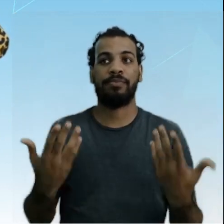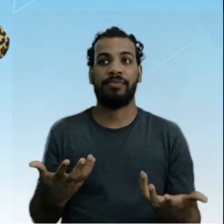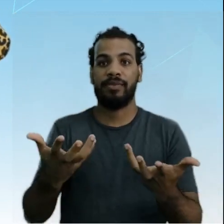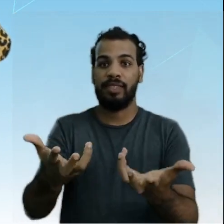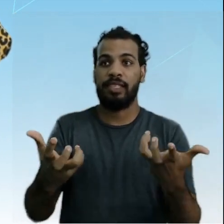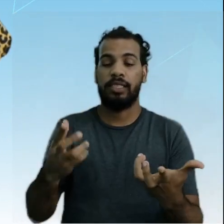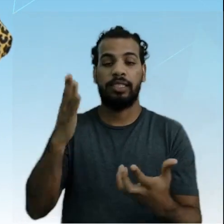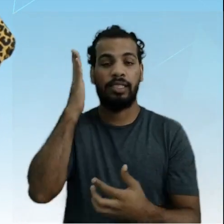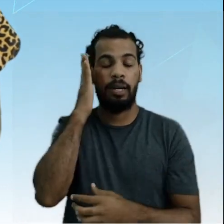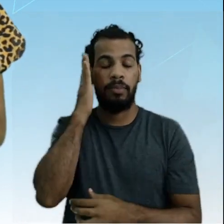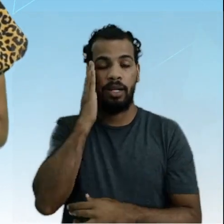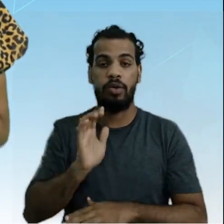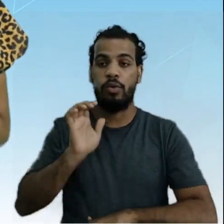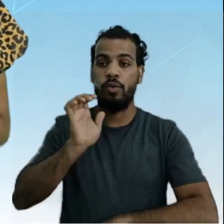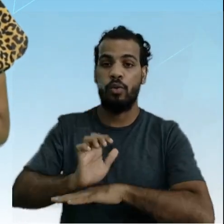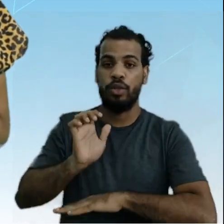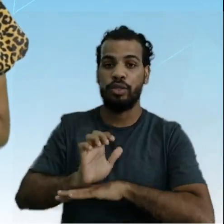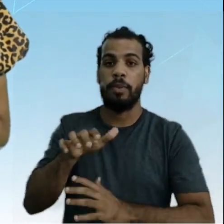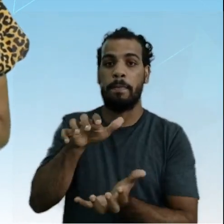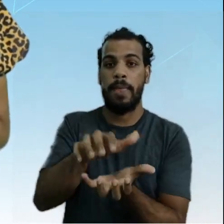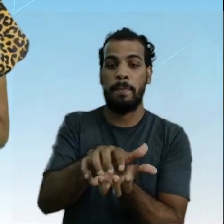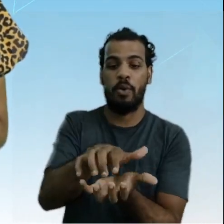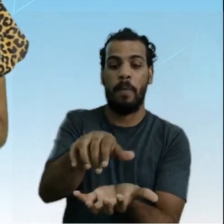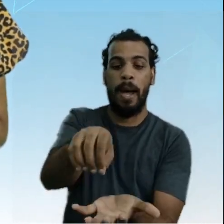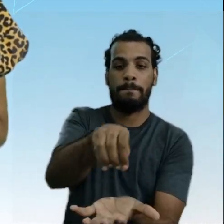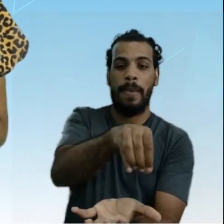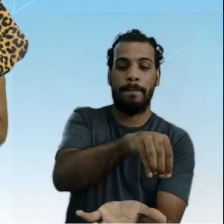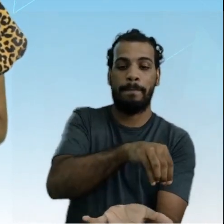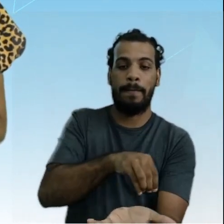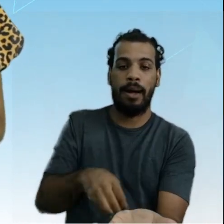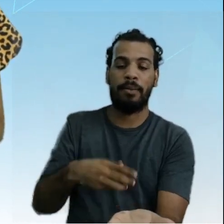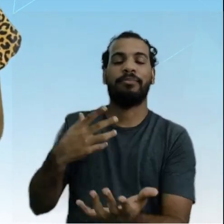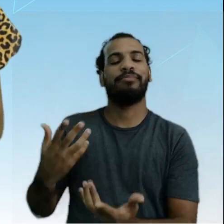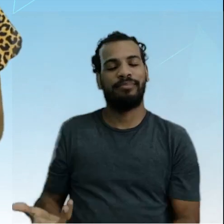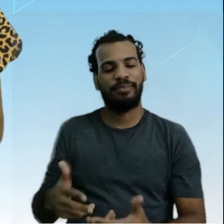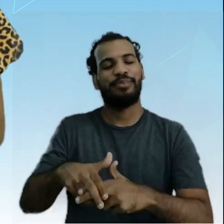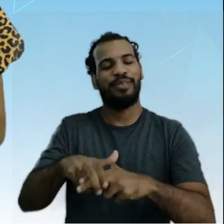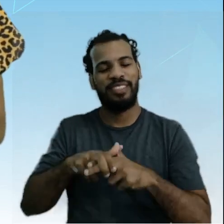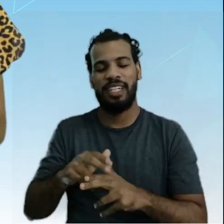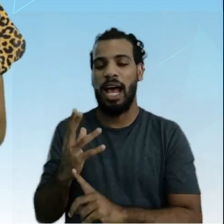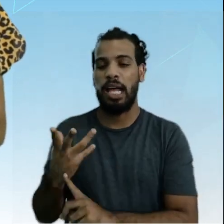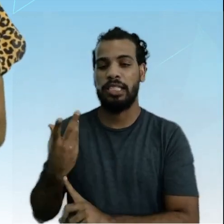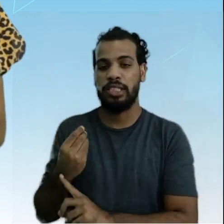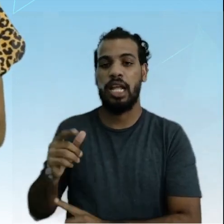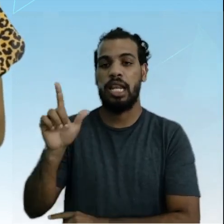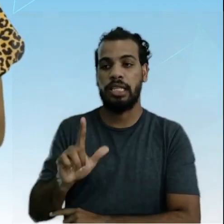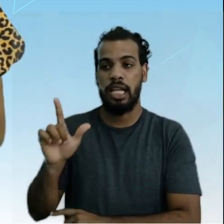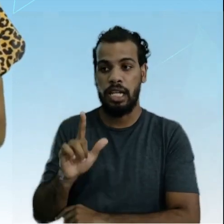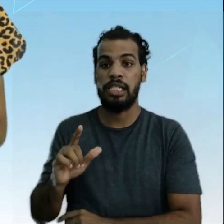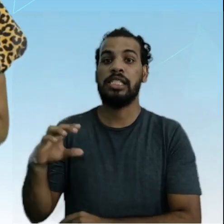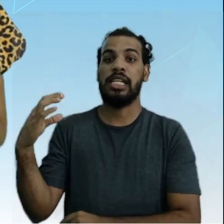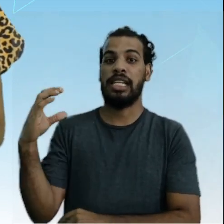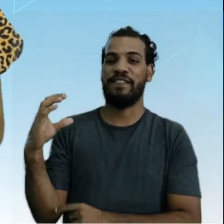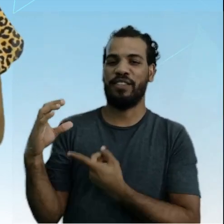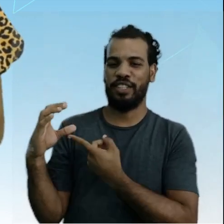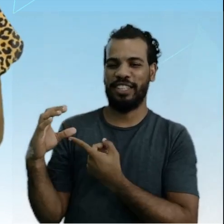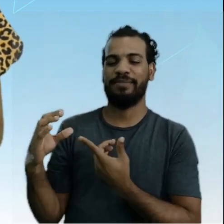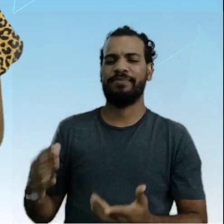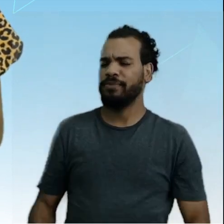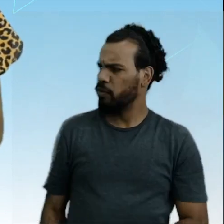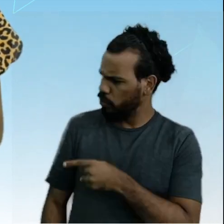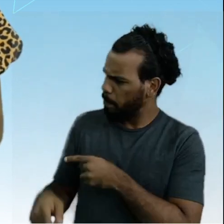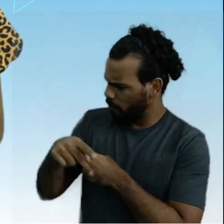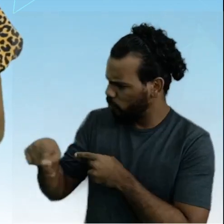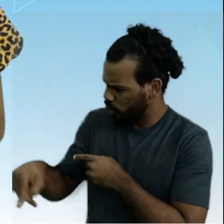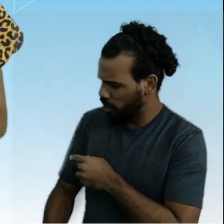Trabalhar pontos do estado de sim, Pernambuco. É por isso que é artístico, literário e científico. A senhora é professora, não é? sim. De